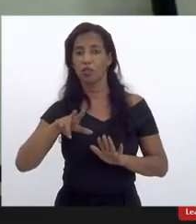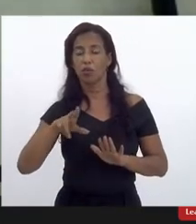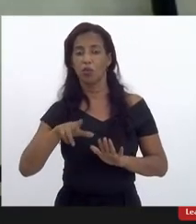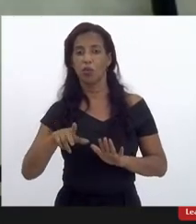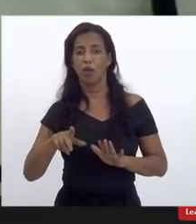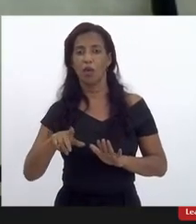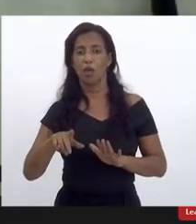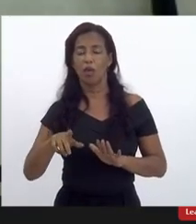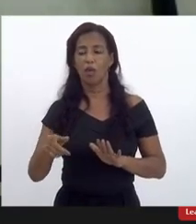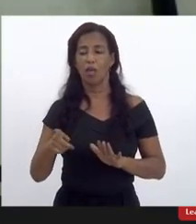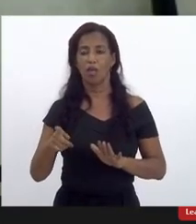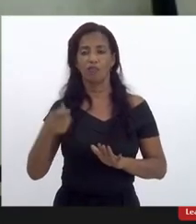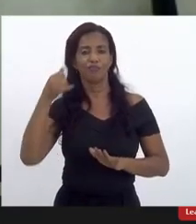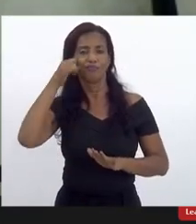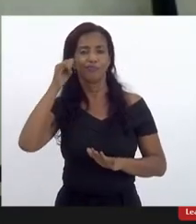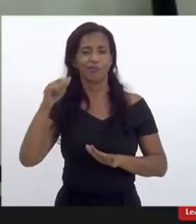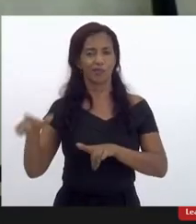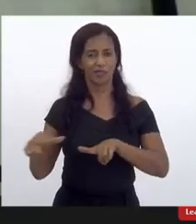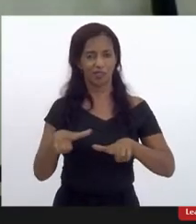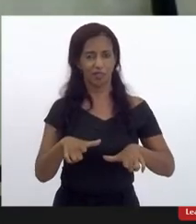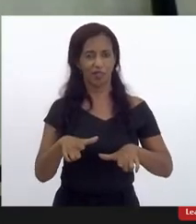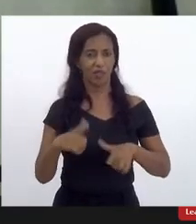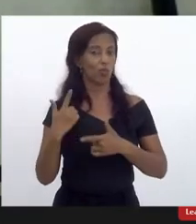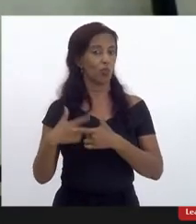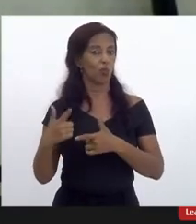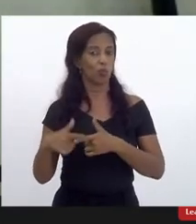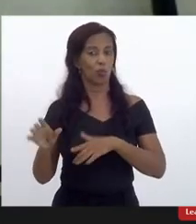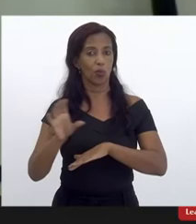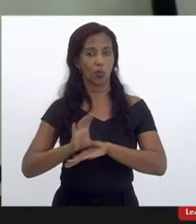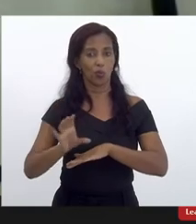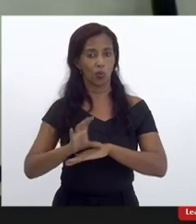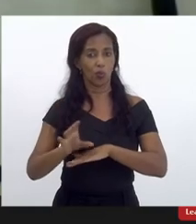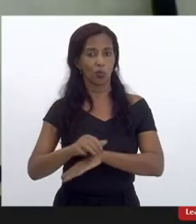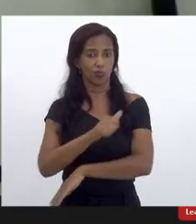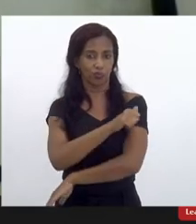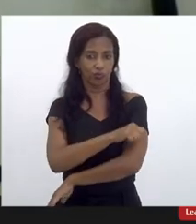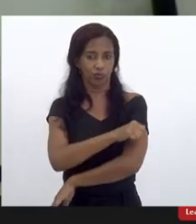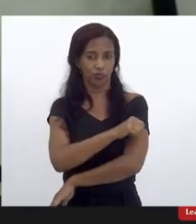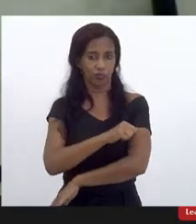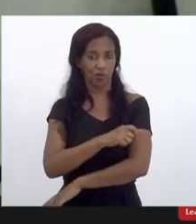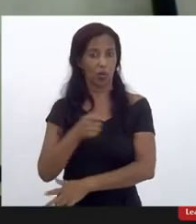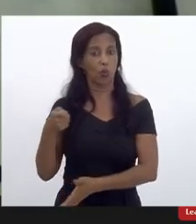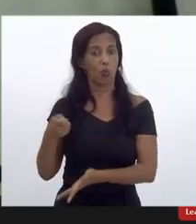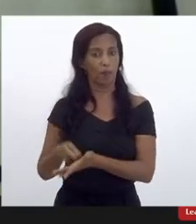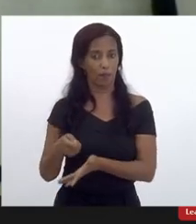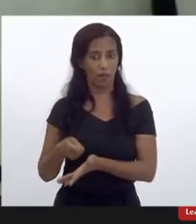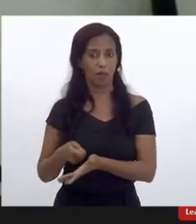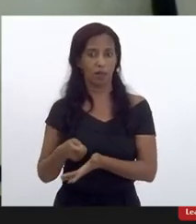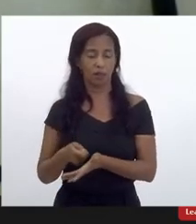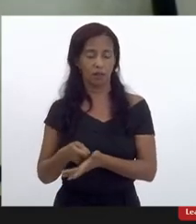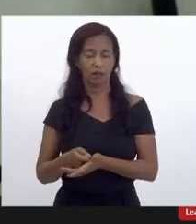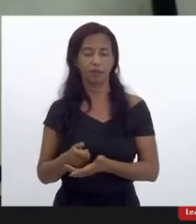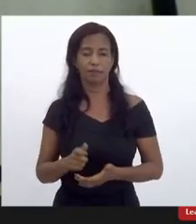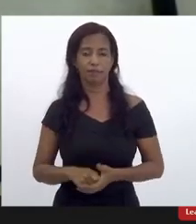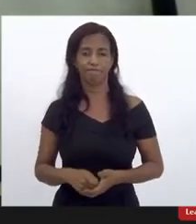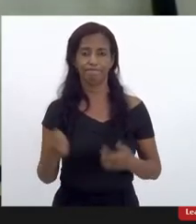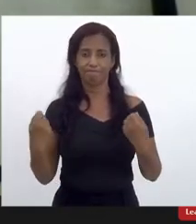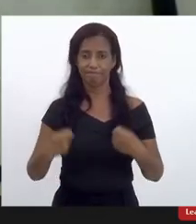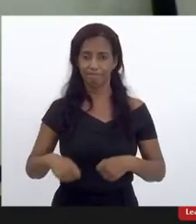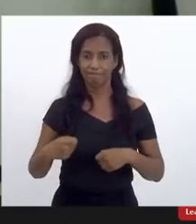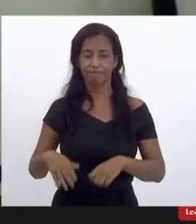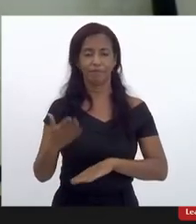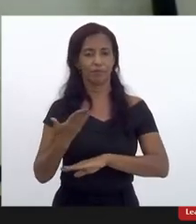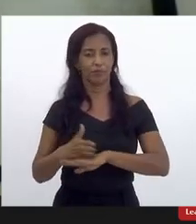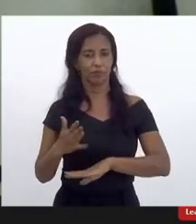impeditivo de certificação. O nosso problema é o curso de enfermagem, que obrigatoriamente tem o